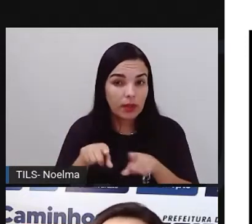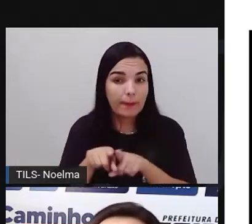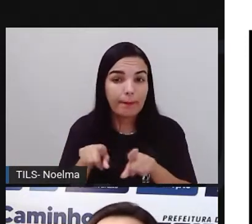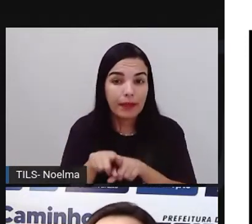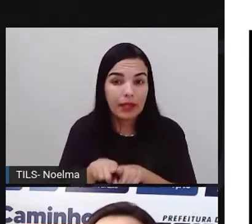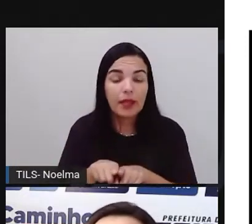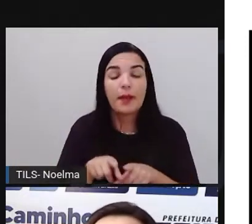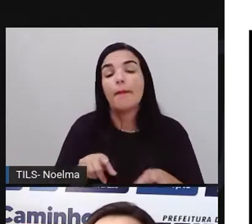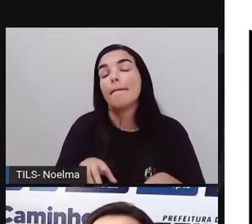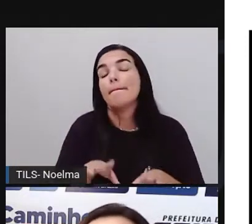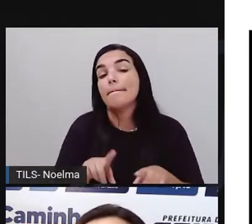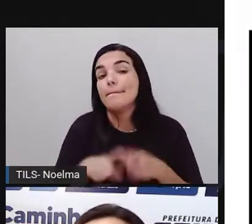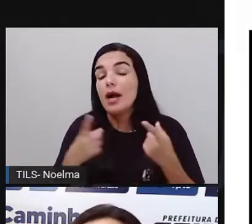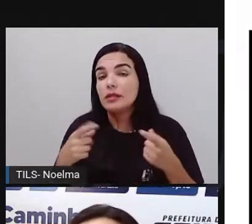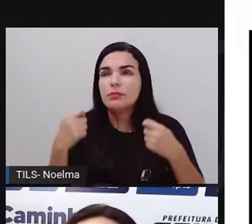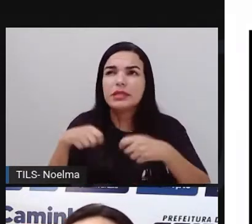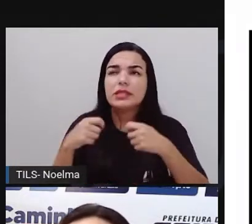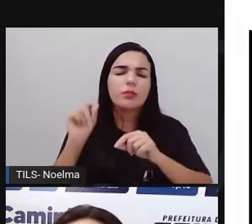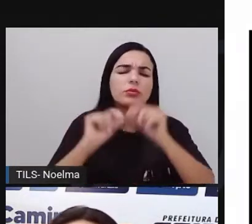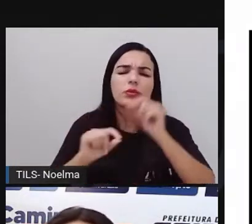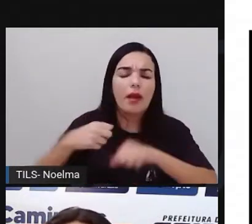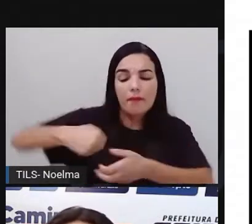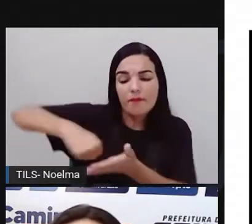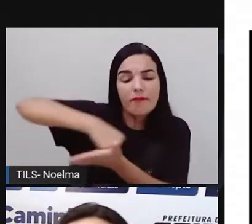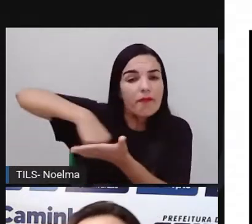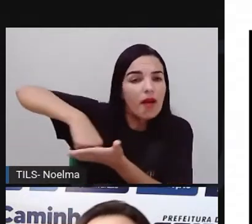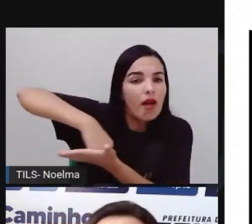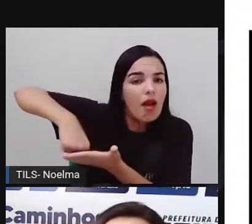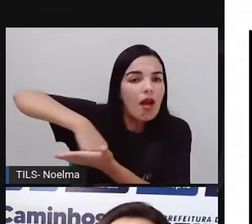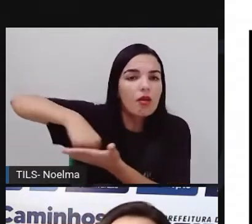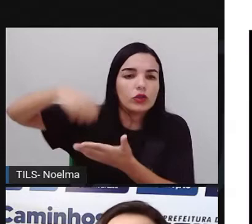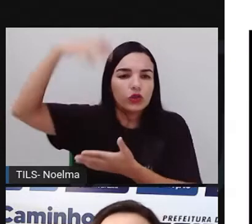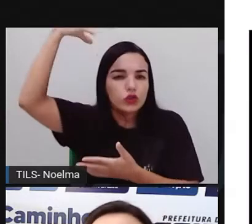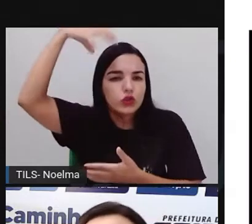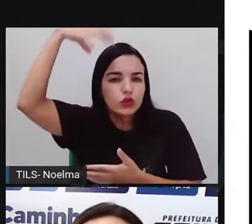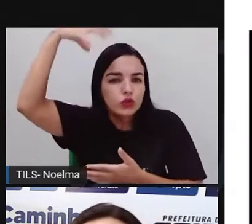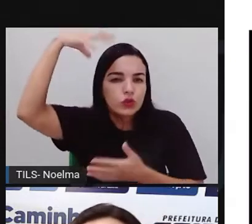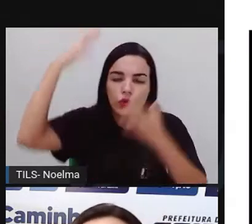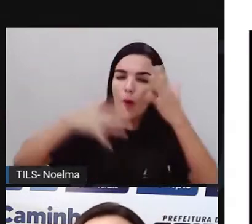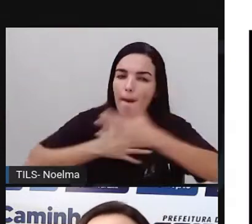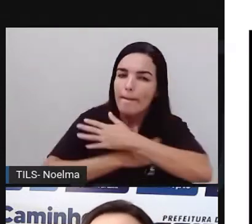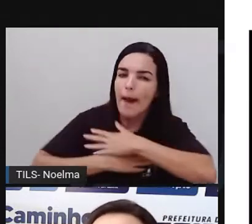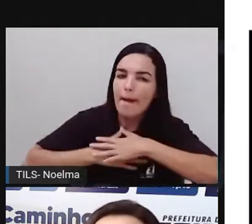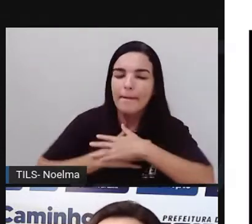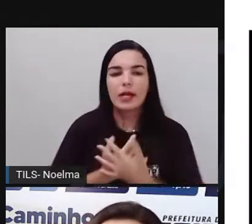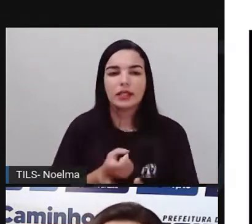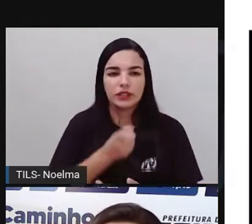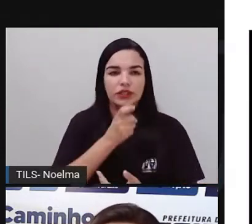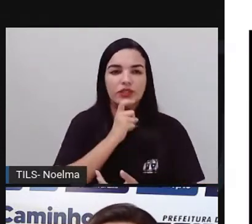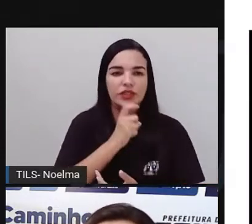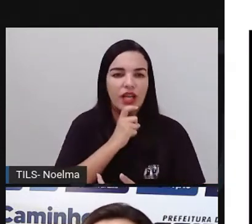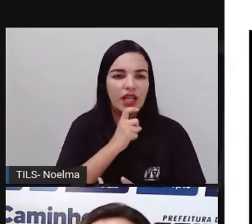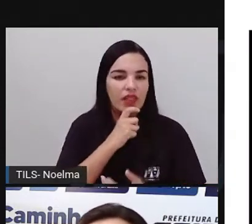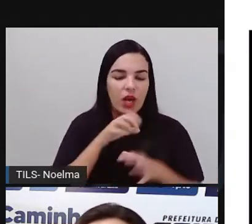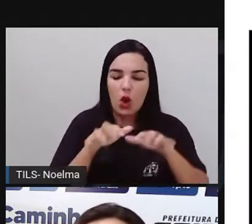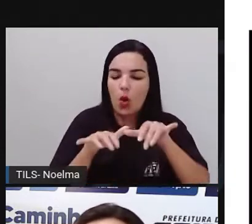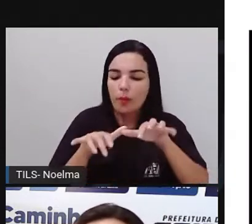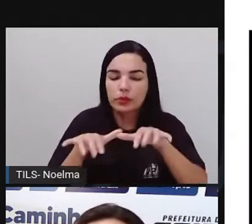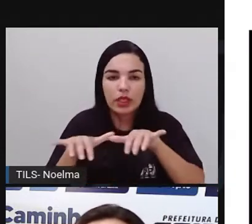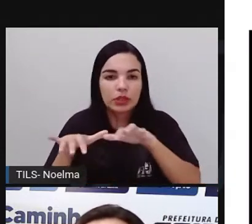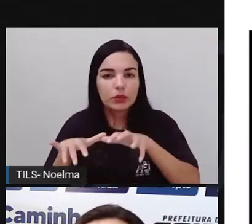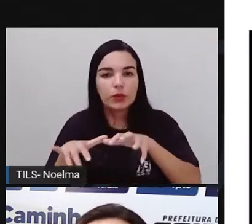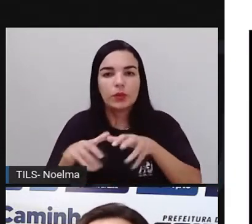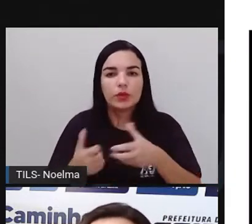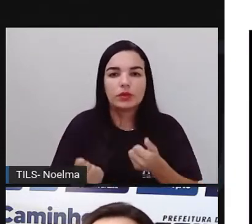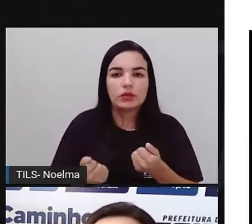lâmpadas no nosso dia a dia, mas também ferro de passar, chuveiros, geladeiras, computadores e motores